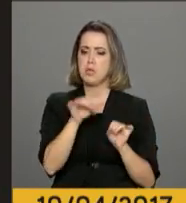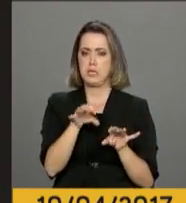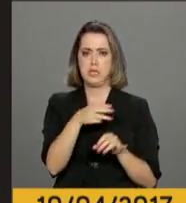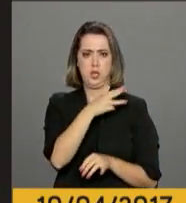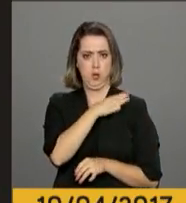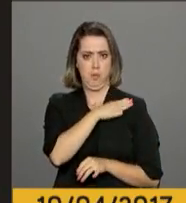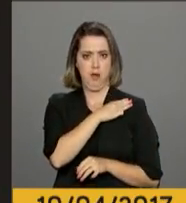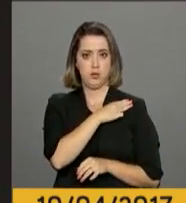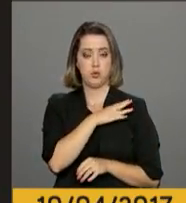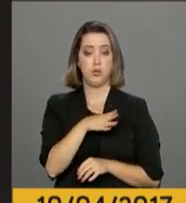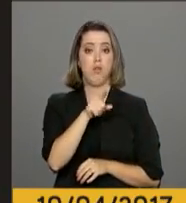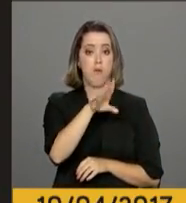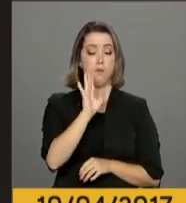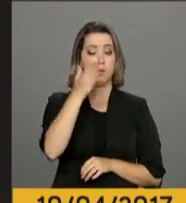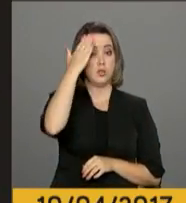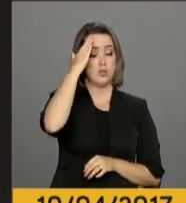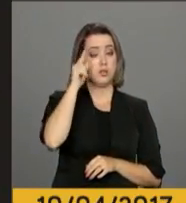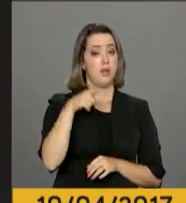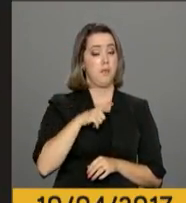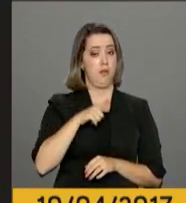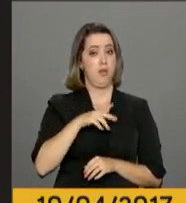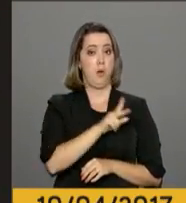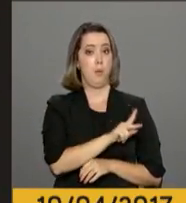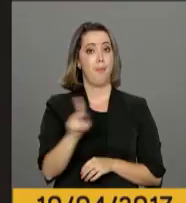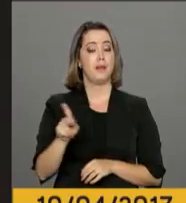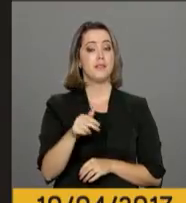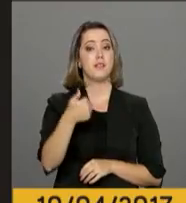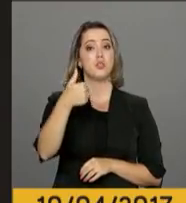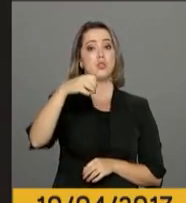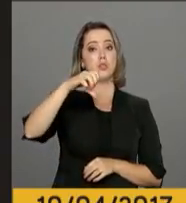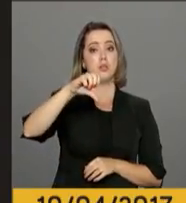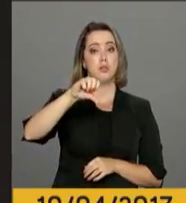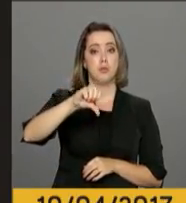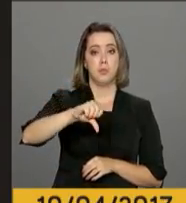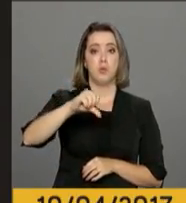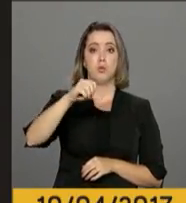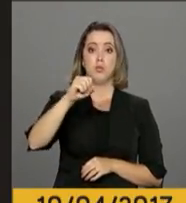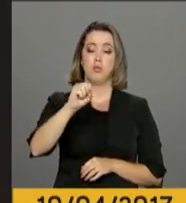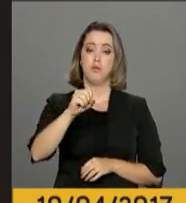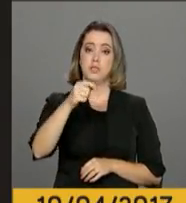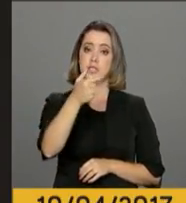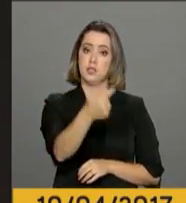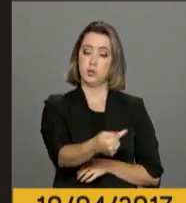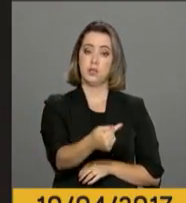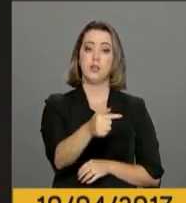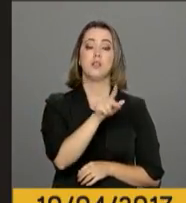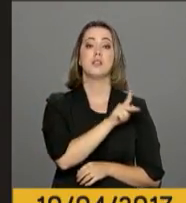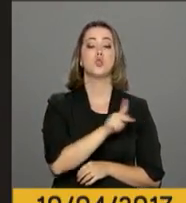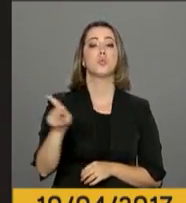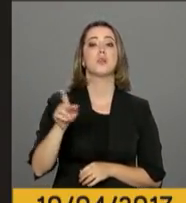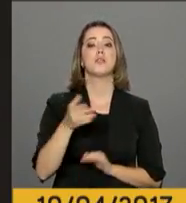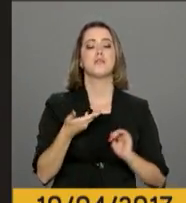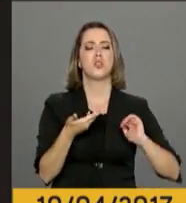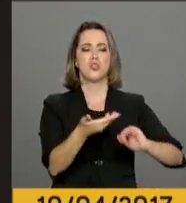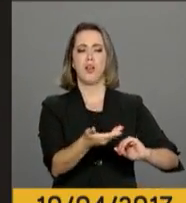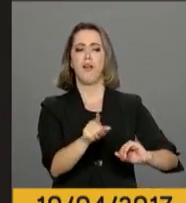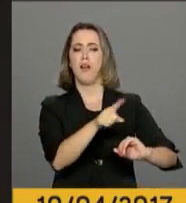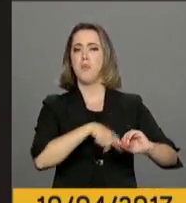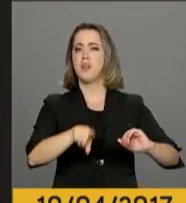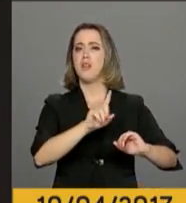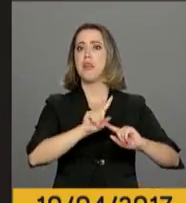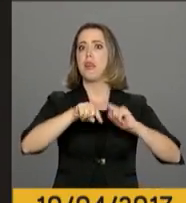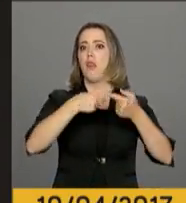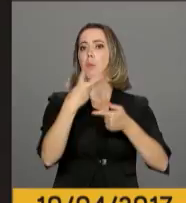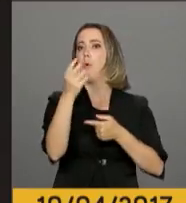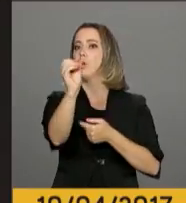fui presidente da Câmara em 1997 e já se falava em reforma do ensino médio. Passou-se um período de 20